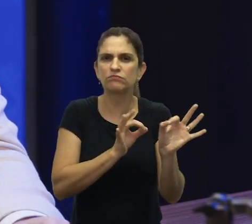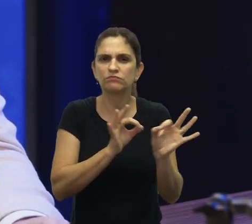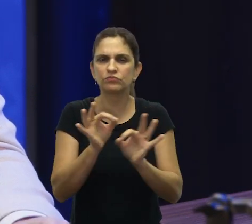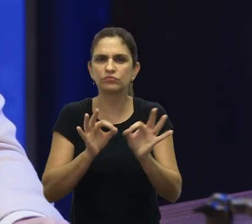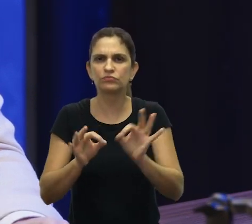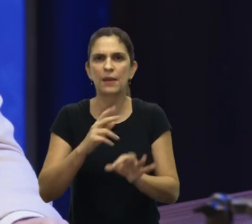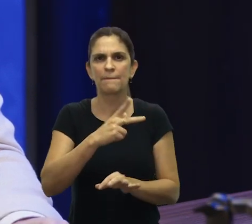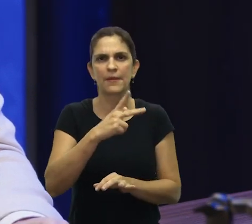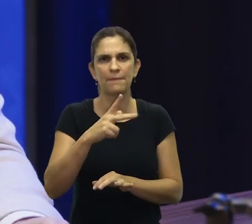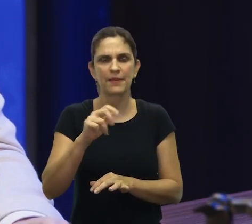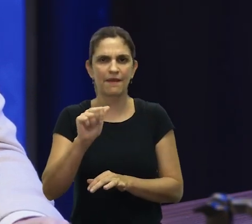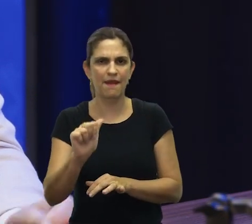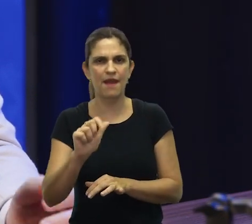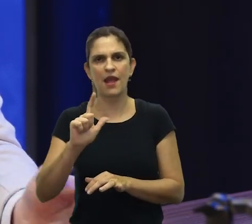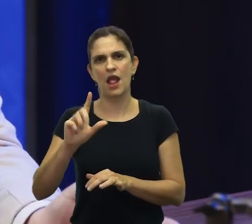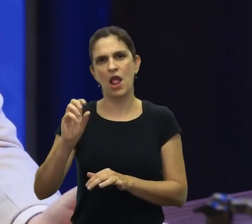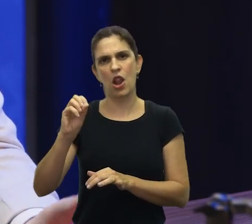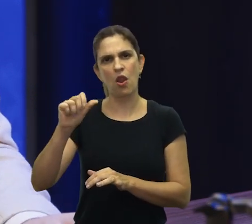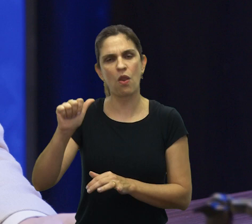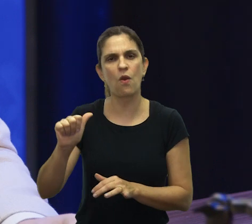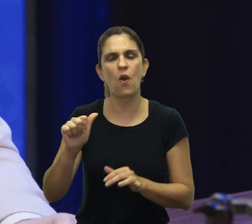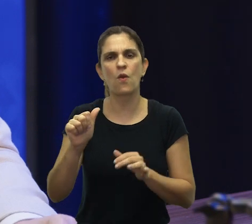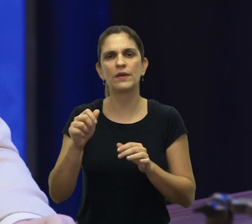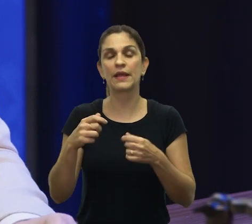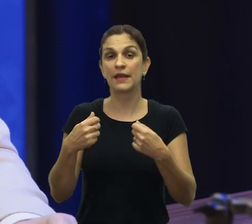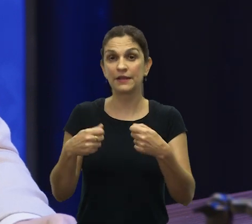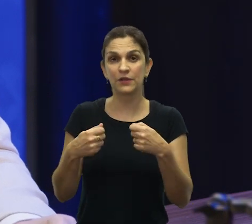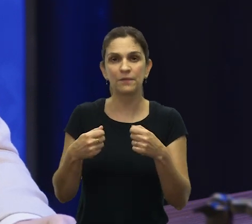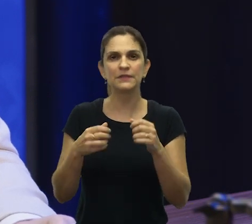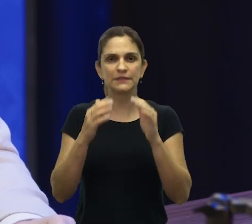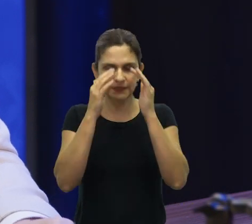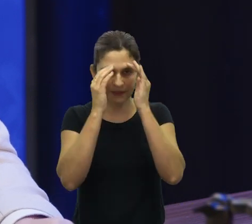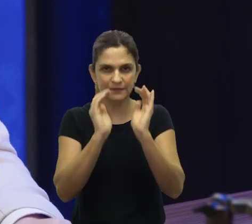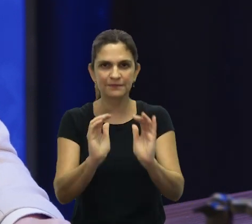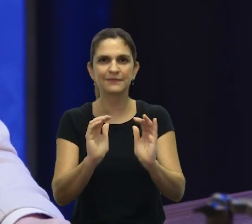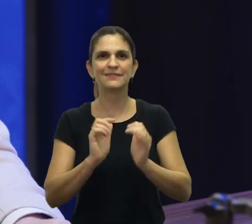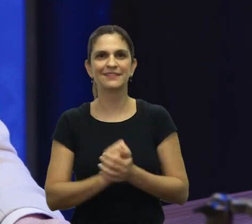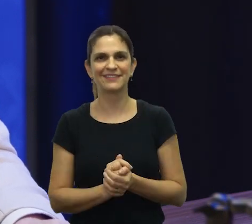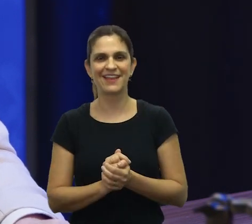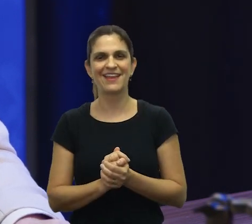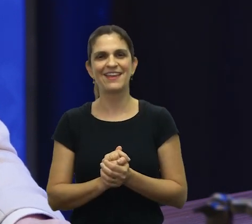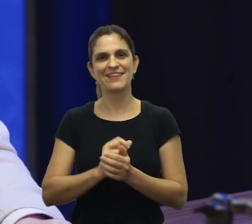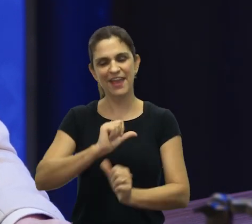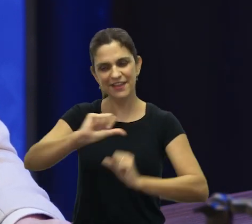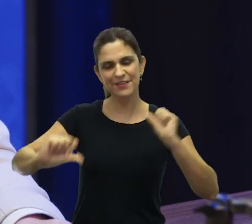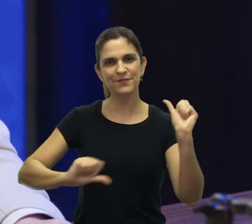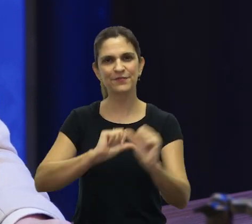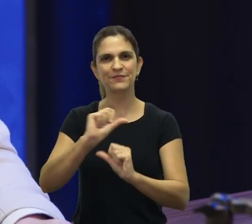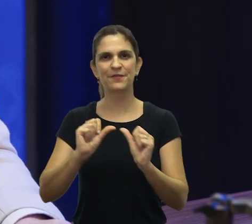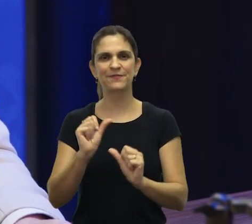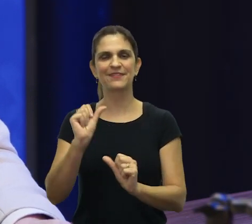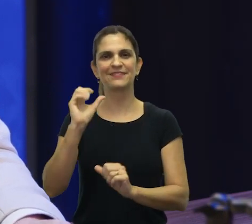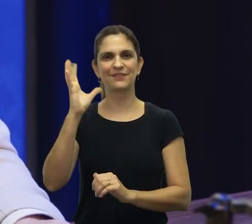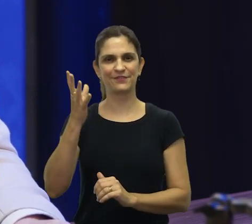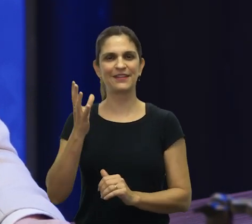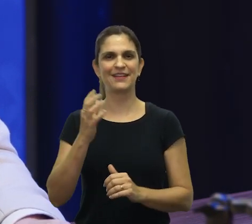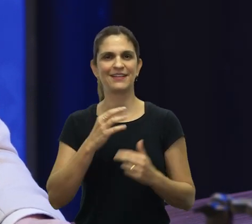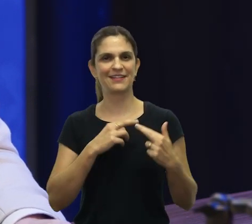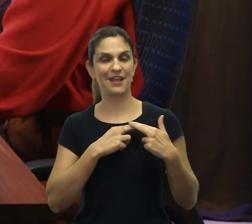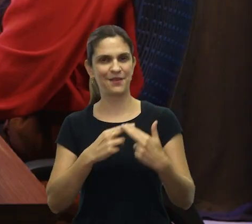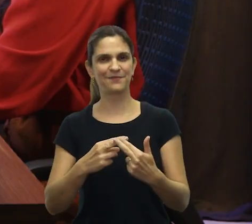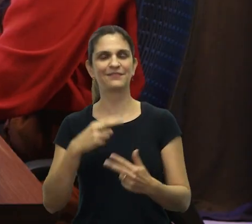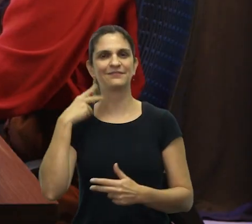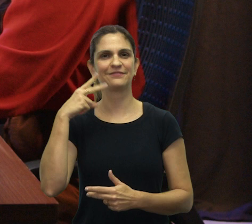orçamento, na PPA, na LOA, você não consegue fazer a transformação da realidade, que é a nossa função principal lá enquanto